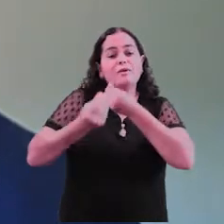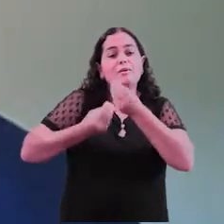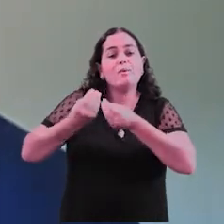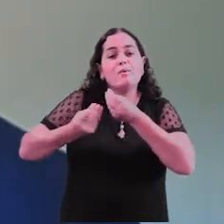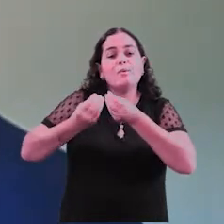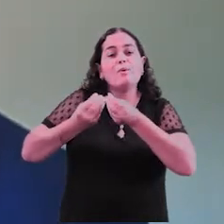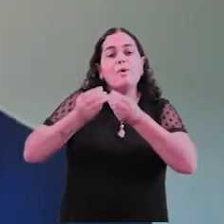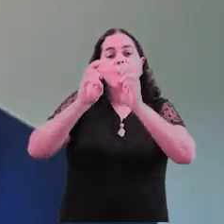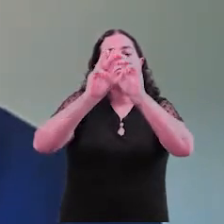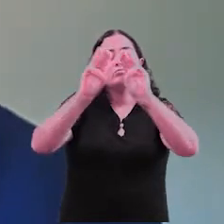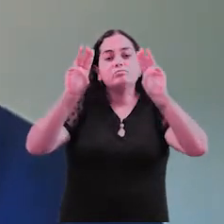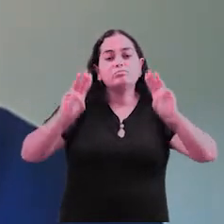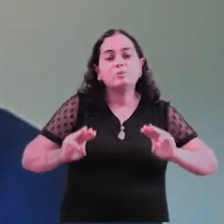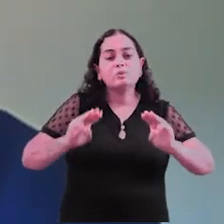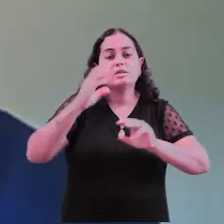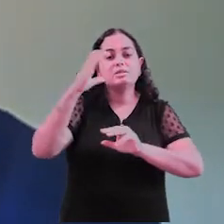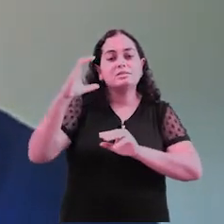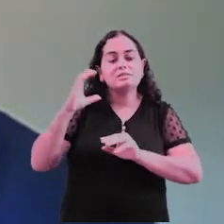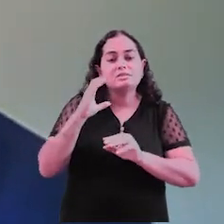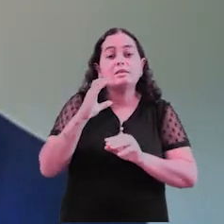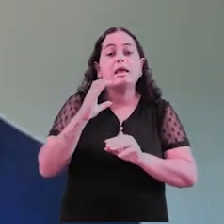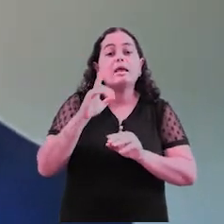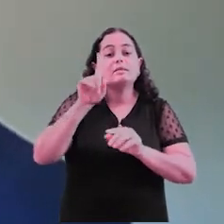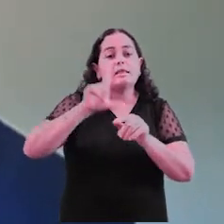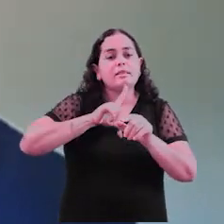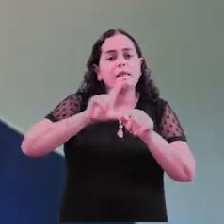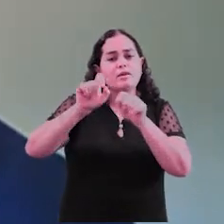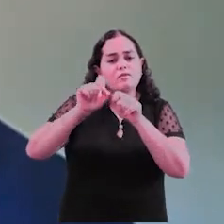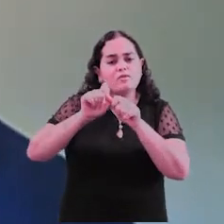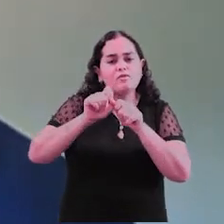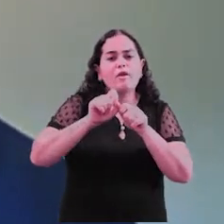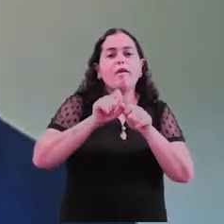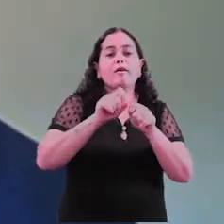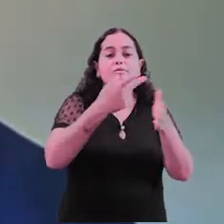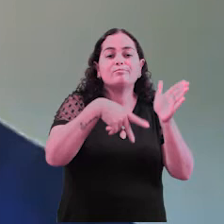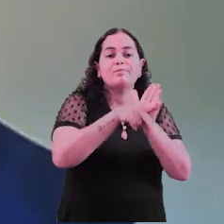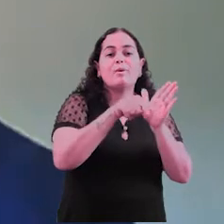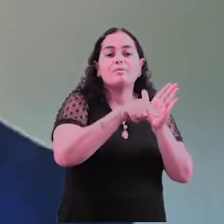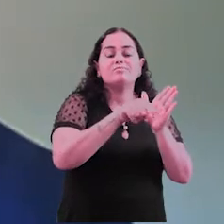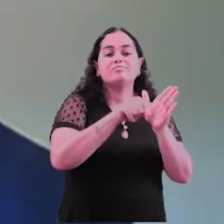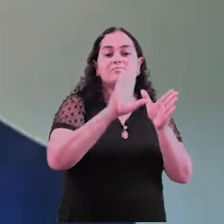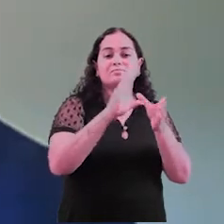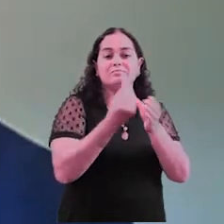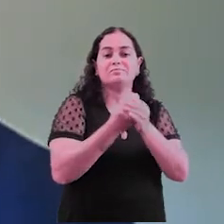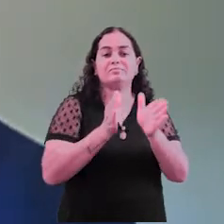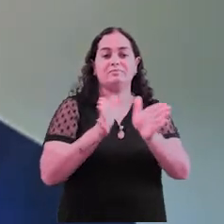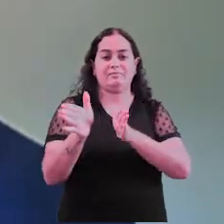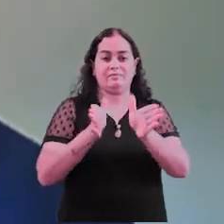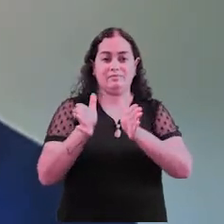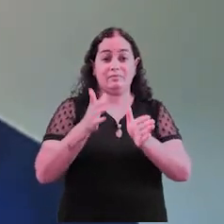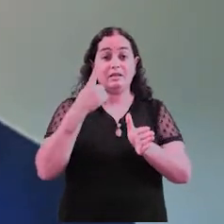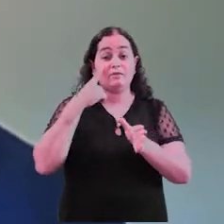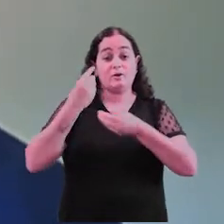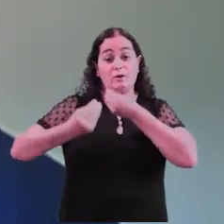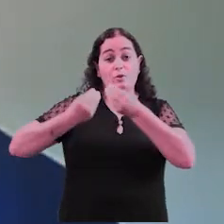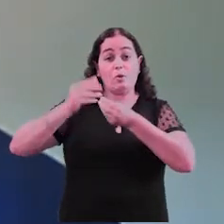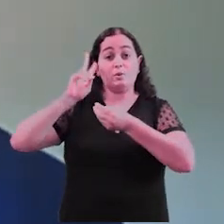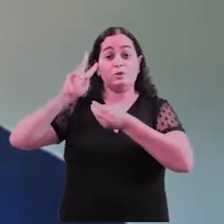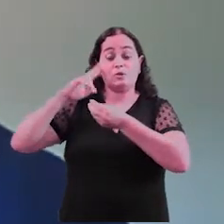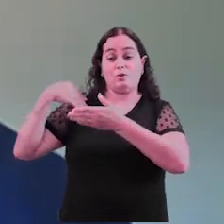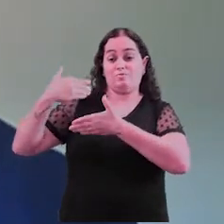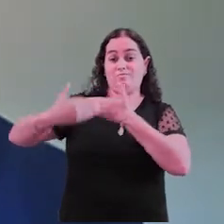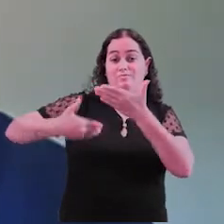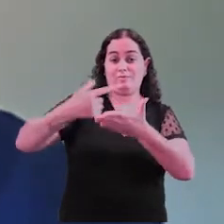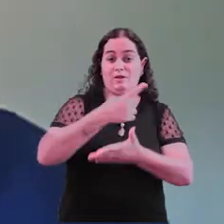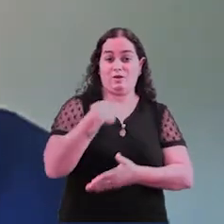compreender como os museus de ciências têm lidado com questões de acessibilidade e inclusão, bem como refletir sobre o atual momento